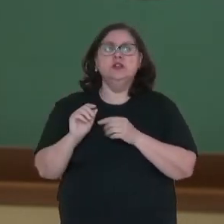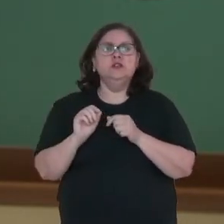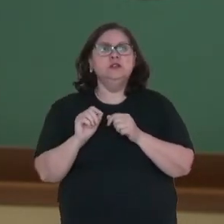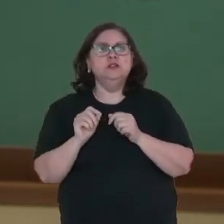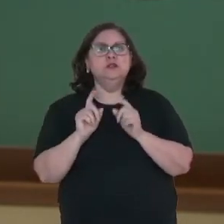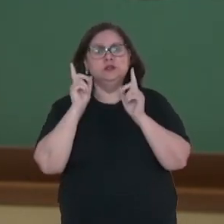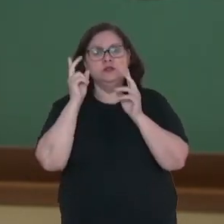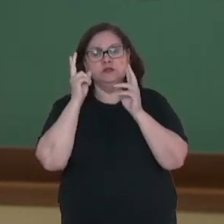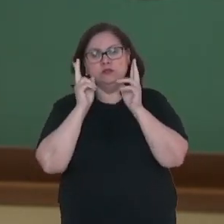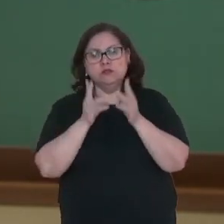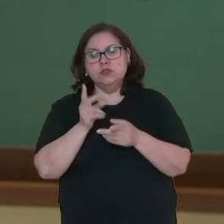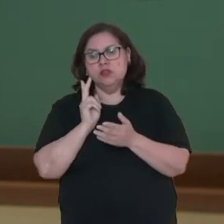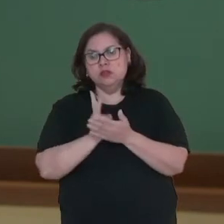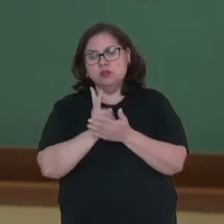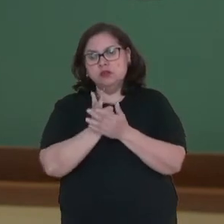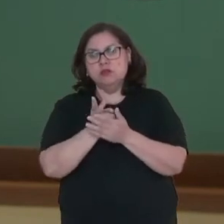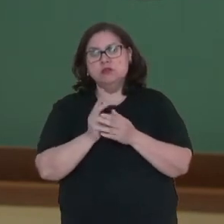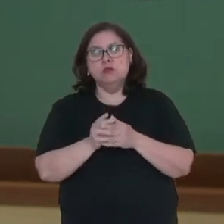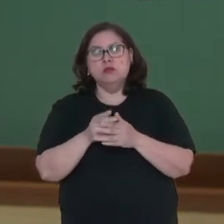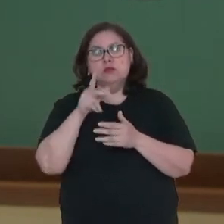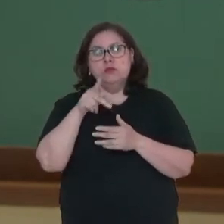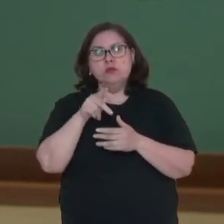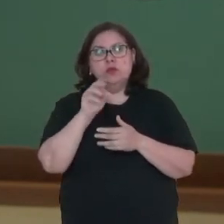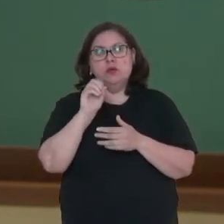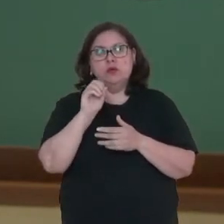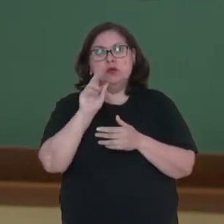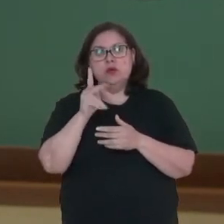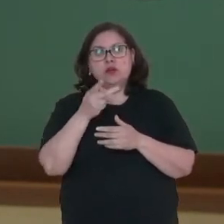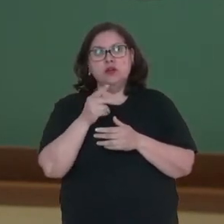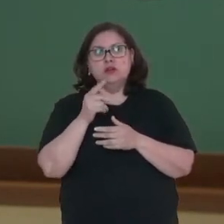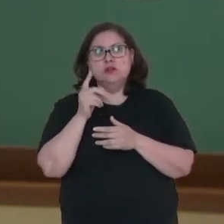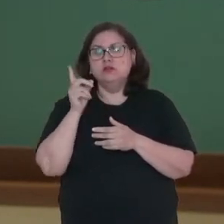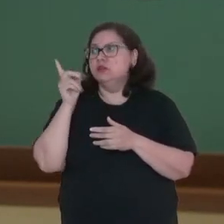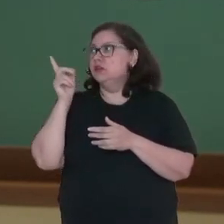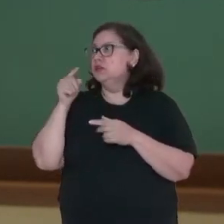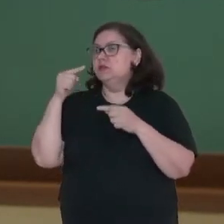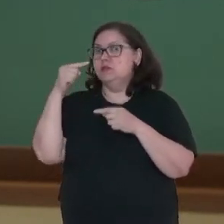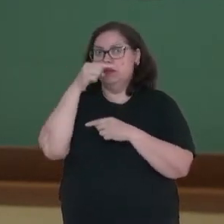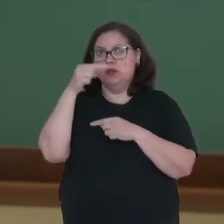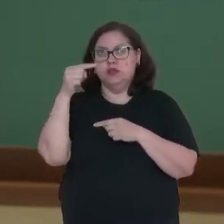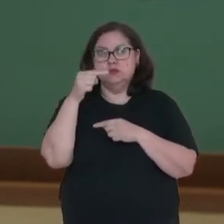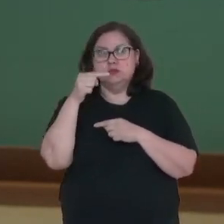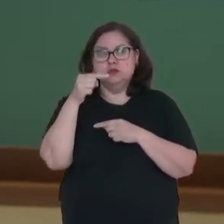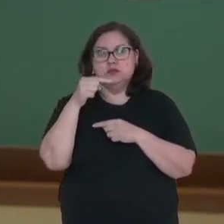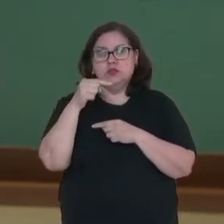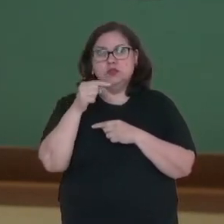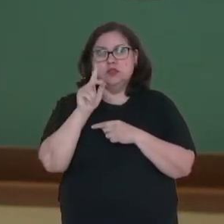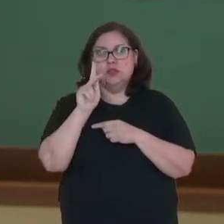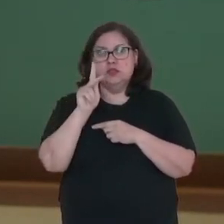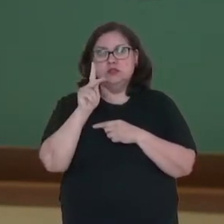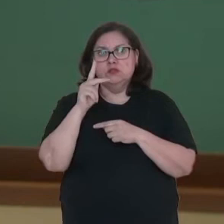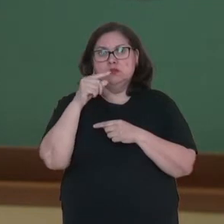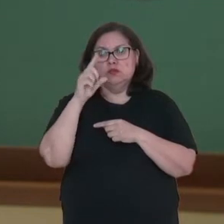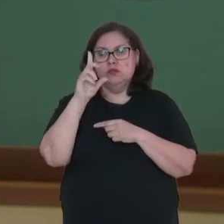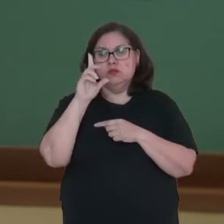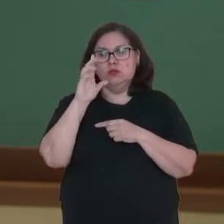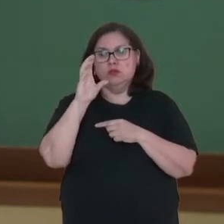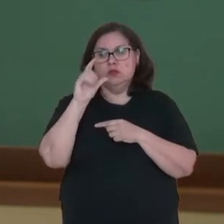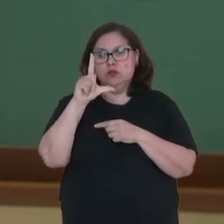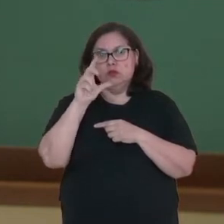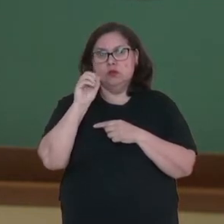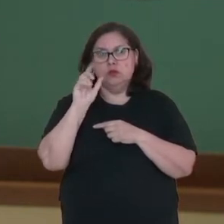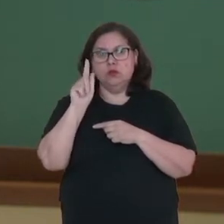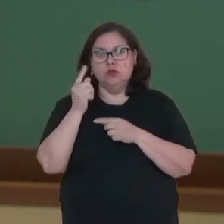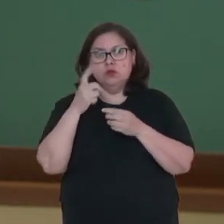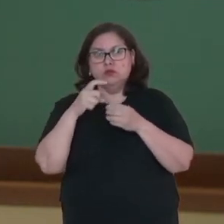ser exatamente o mesmo. O pOH vai ser menos log da